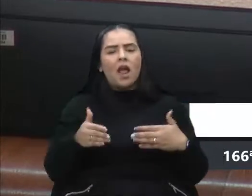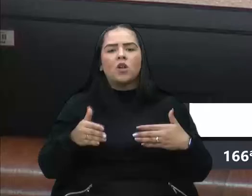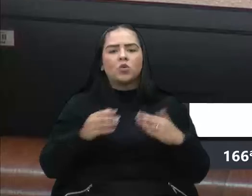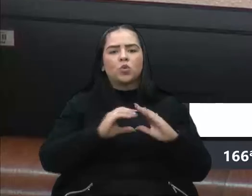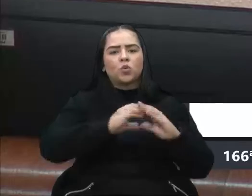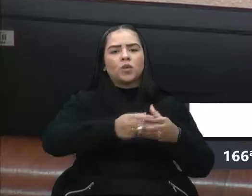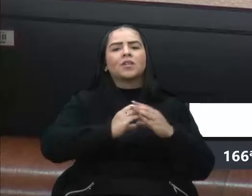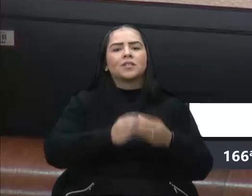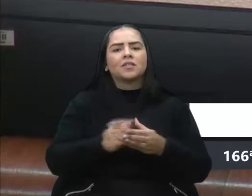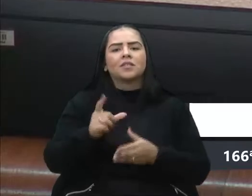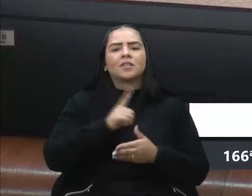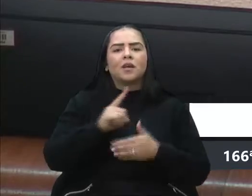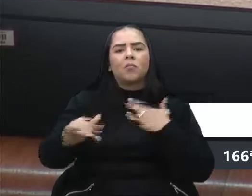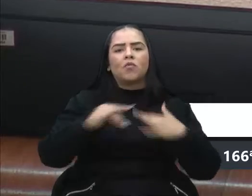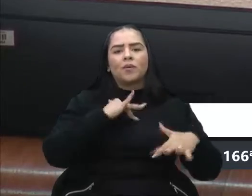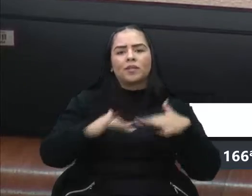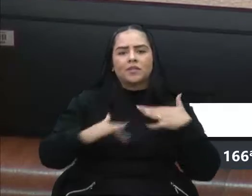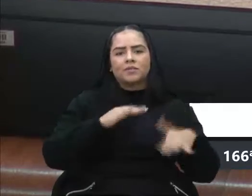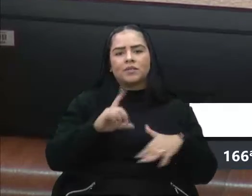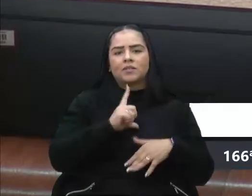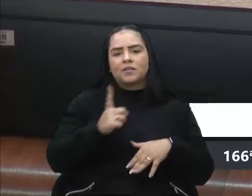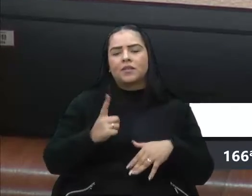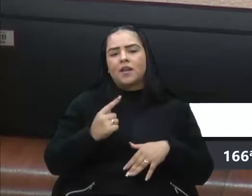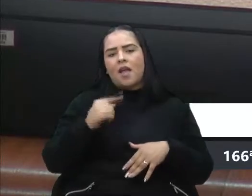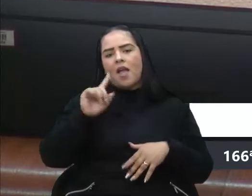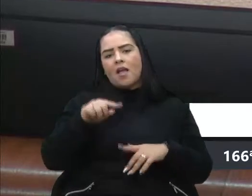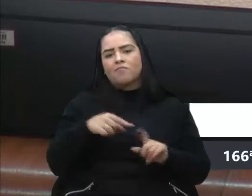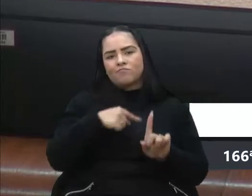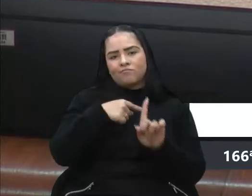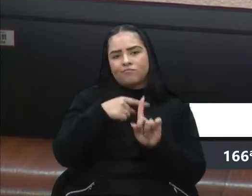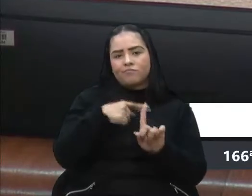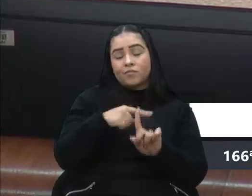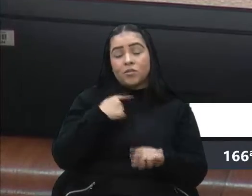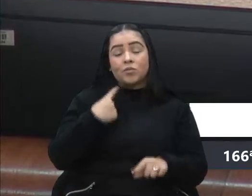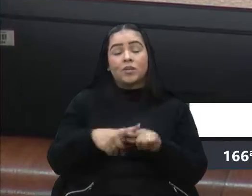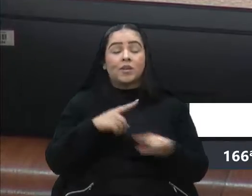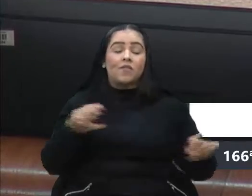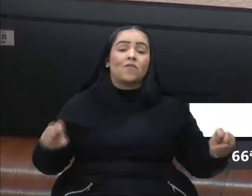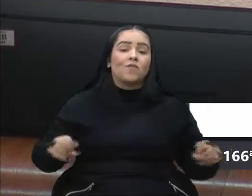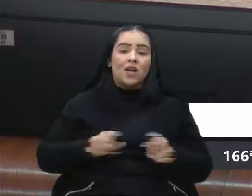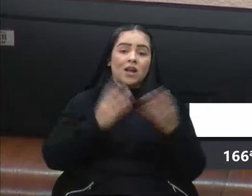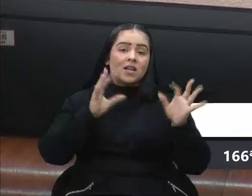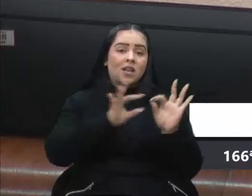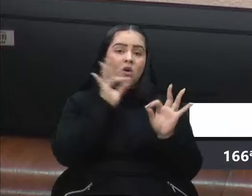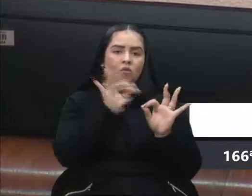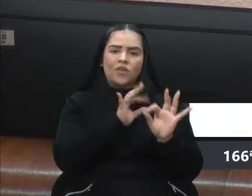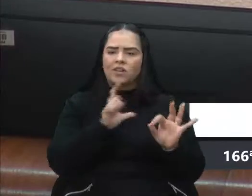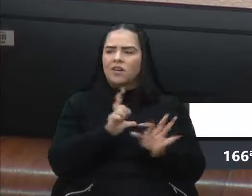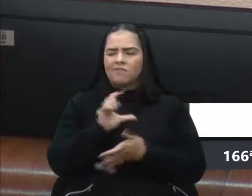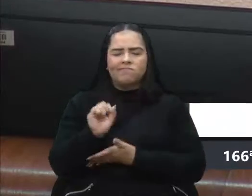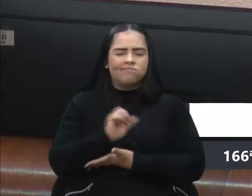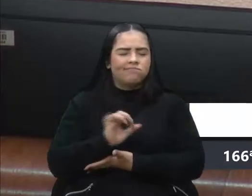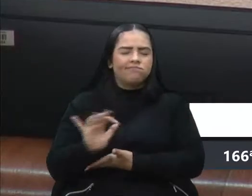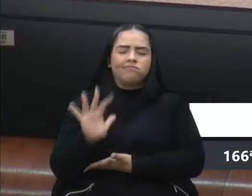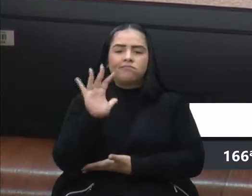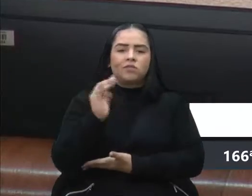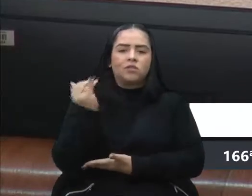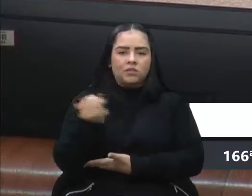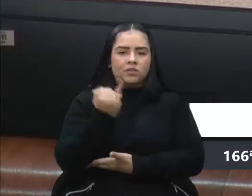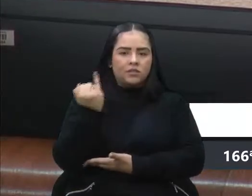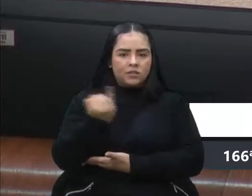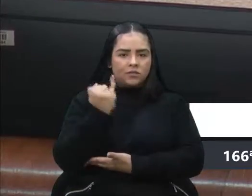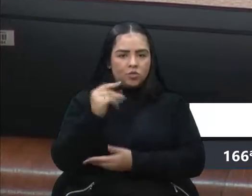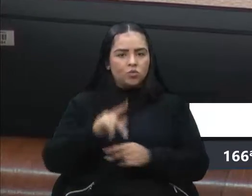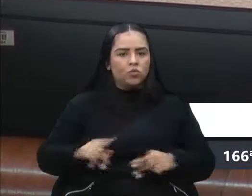que gera na economia caxiense é muito positiva. A Festa da Uva, ela tem um valor inestimável para a nossa população